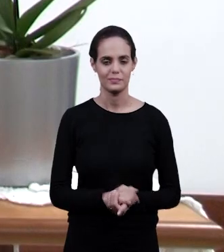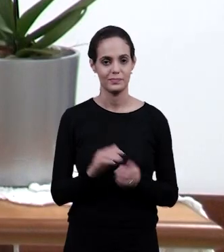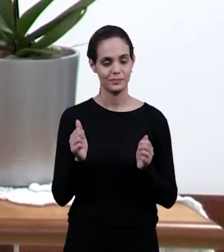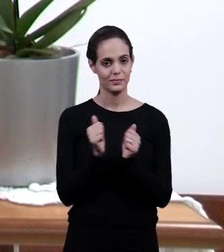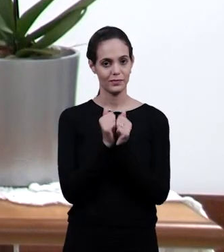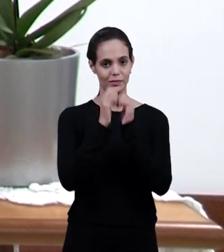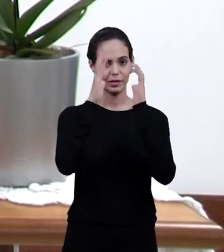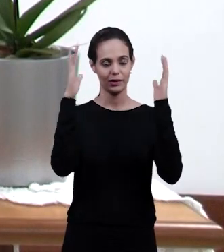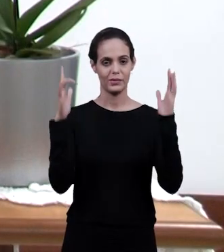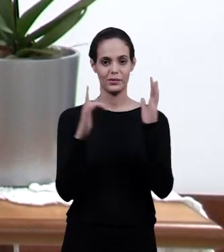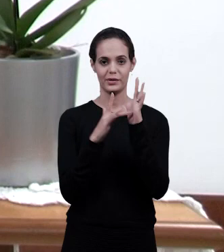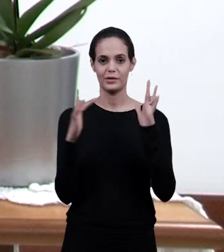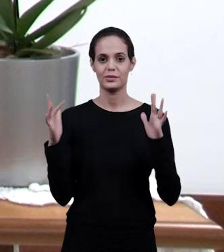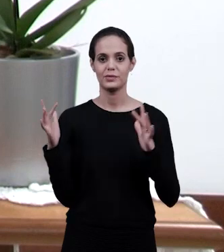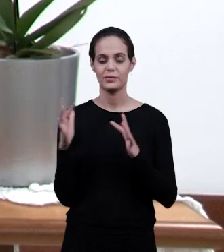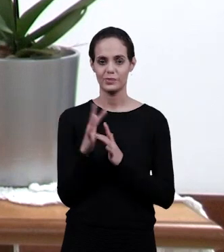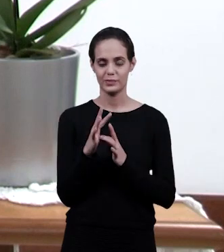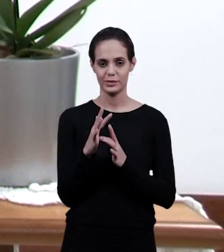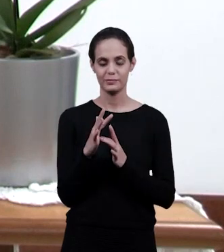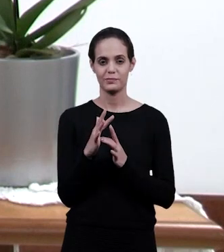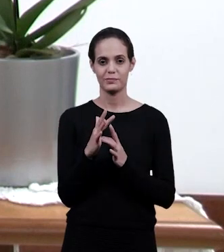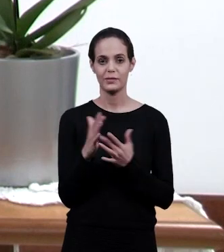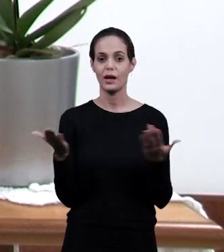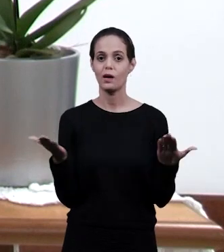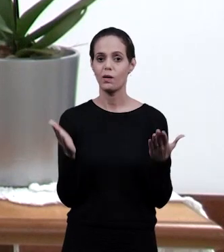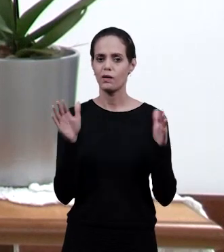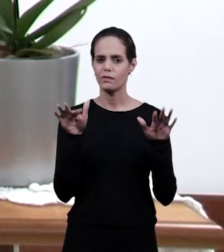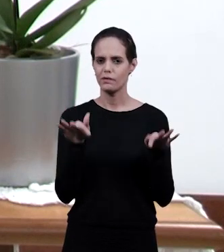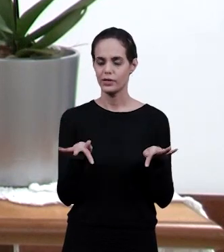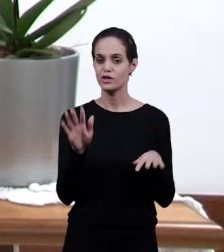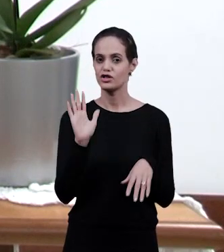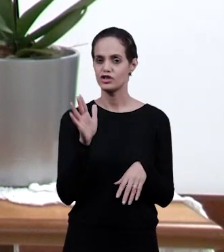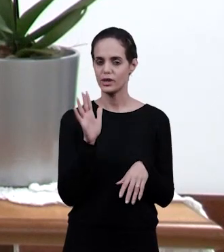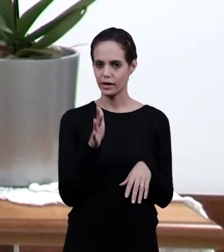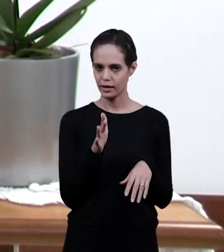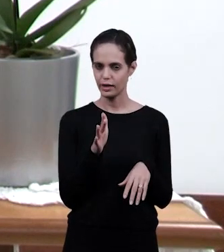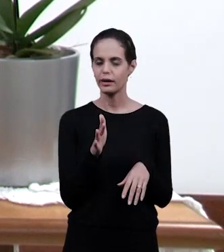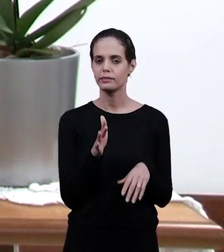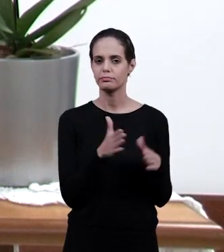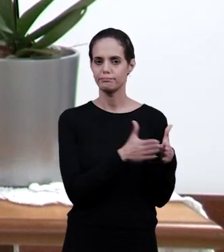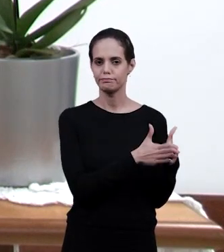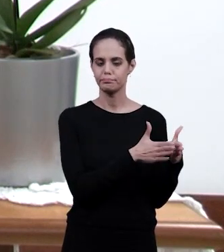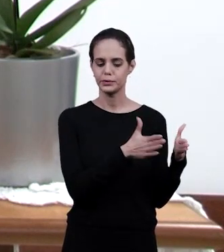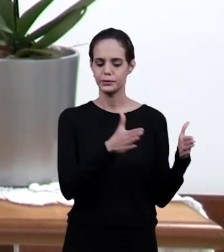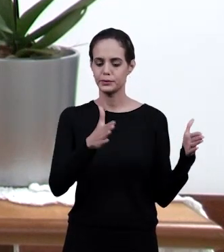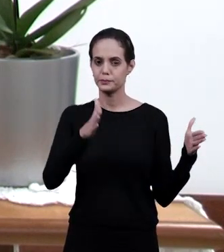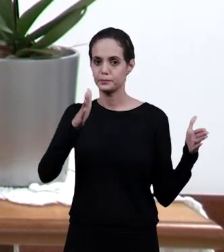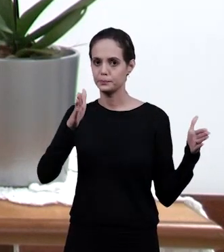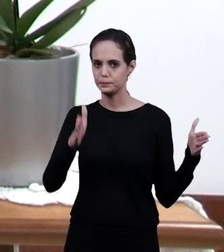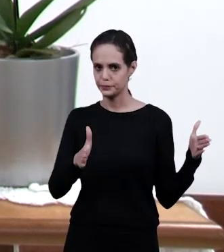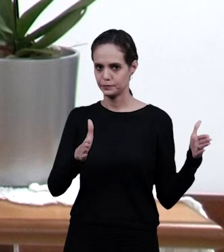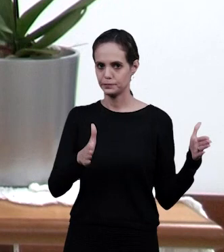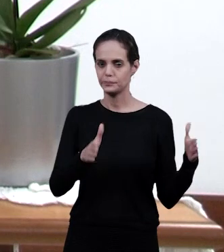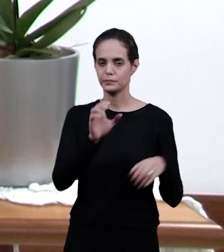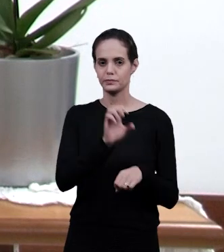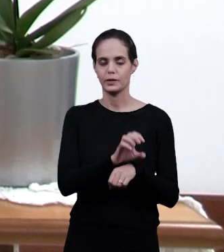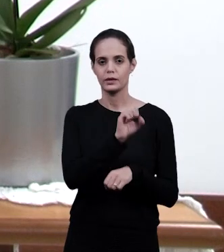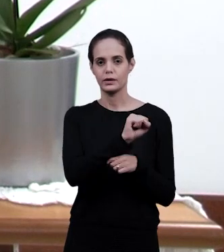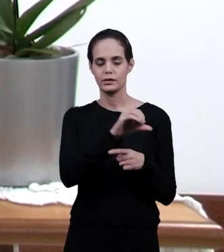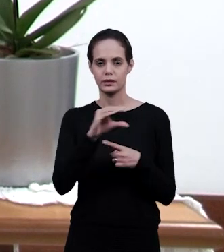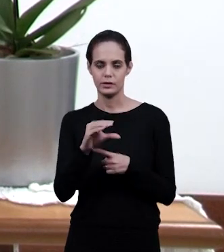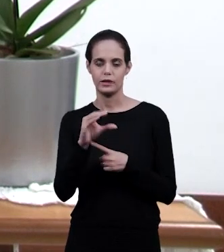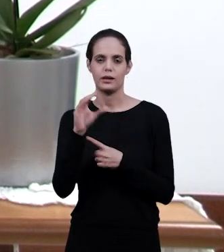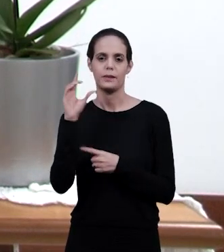Glória a Jesus! Estamos concluindo agora este segundo bloco. Tivemos a participação de irmãos de São Paulo, Rio de Janeiro,